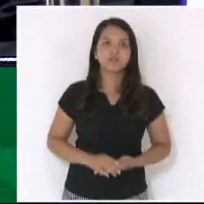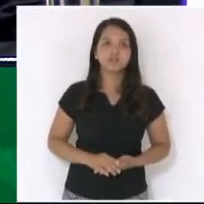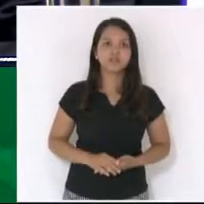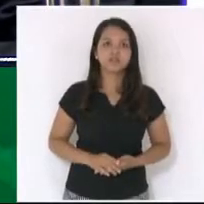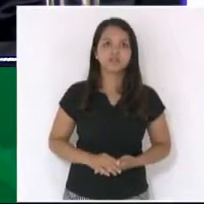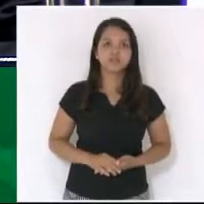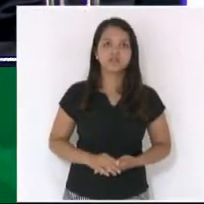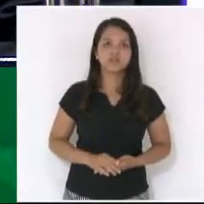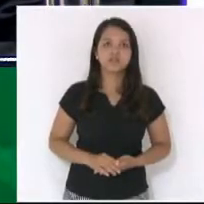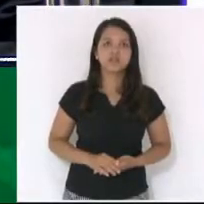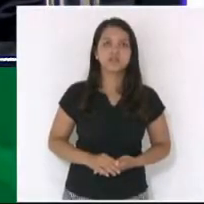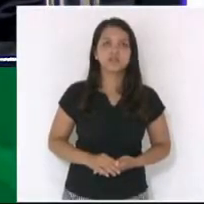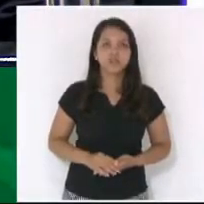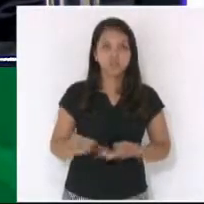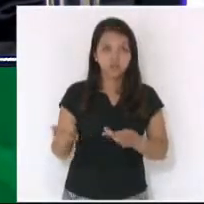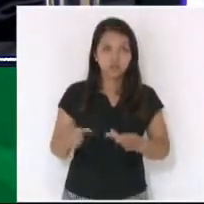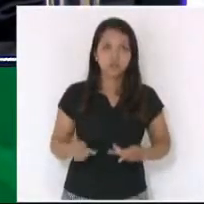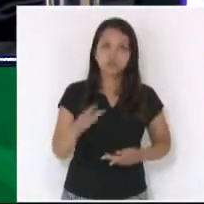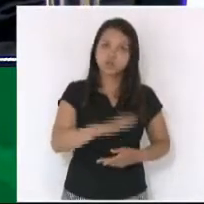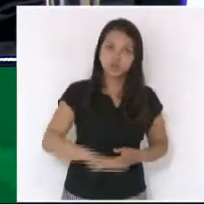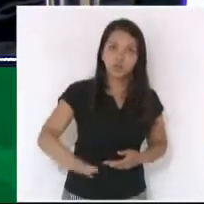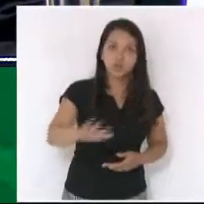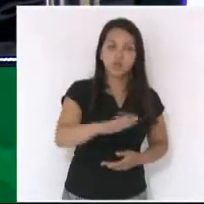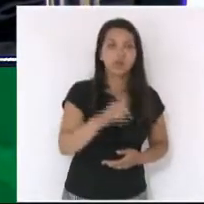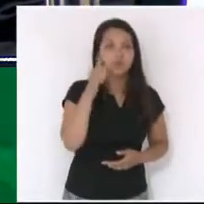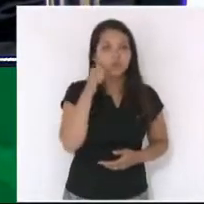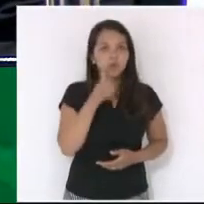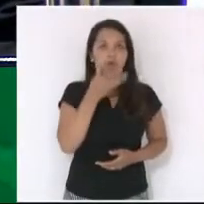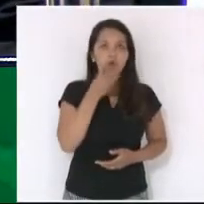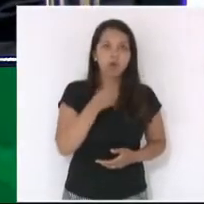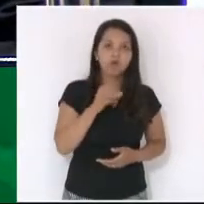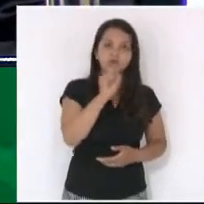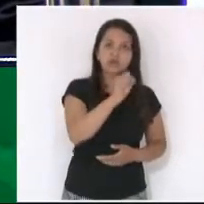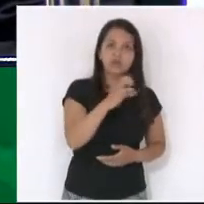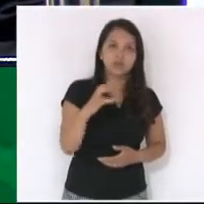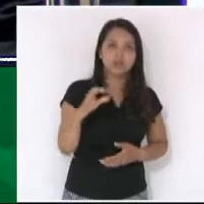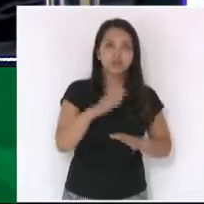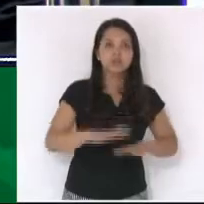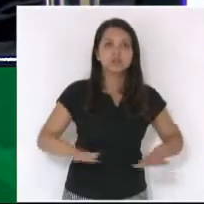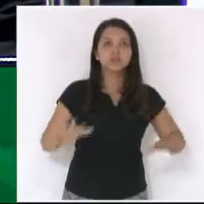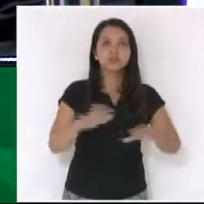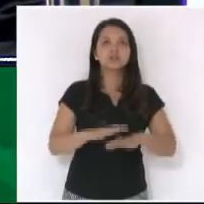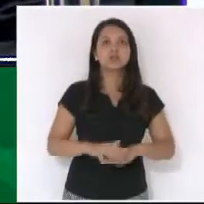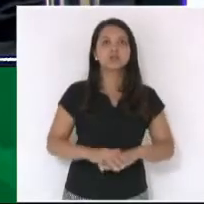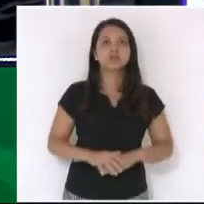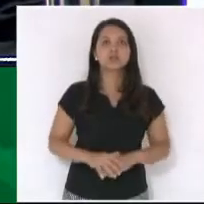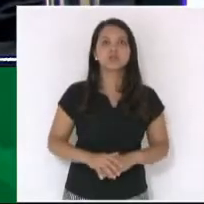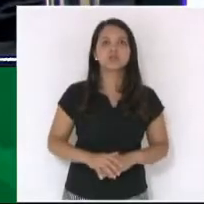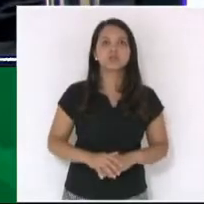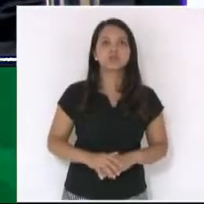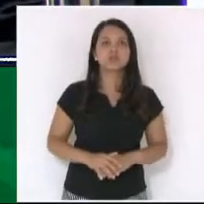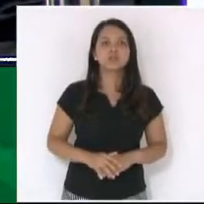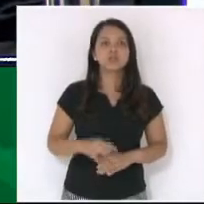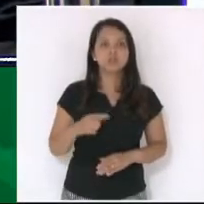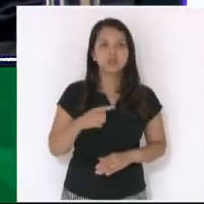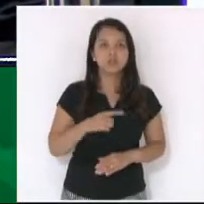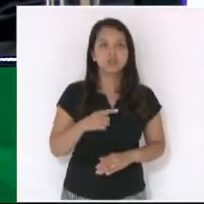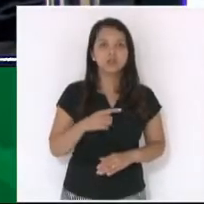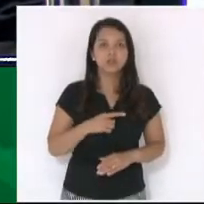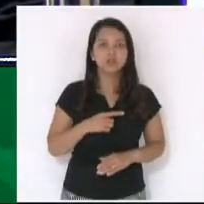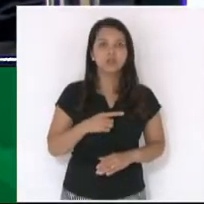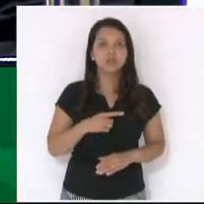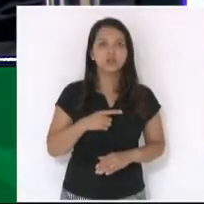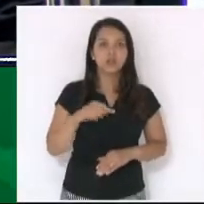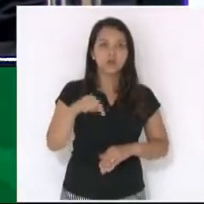tempo ainda fazer um convite a todos os senhores e senhoras ao público Catarinense que nós estamos com uma atividade hoje às